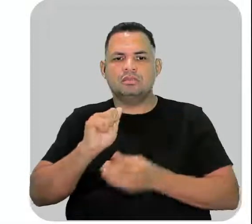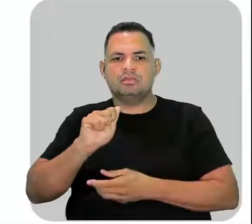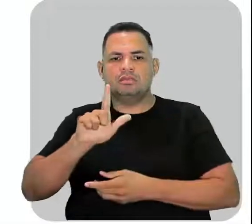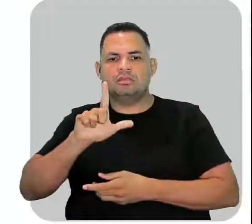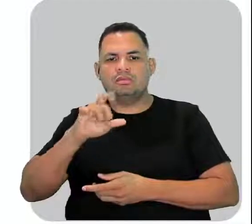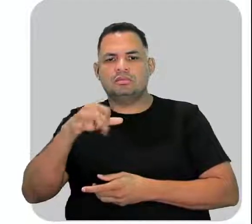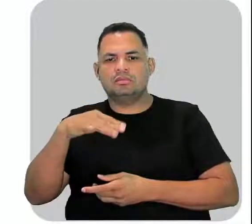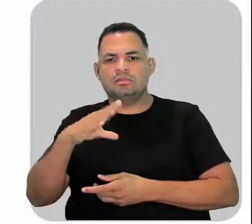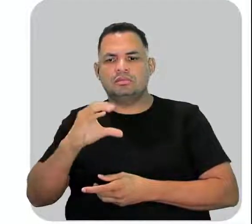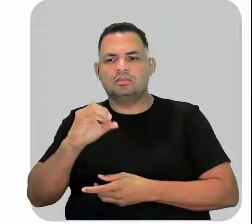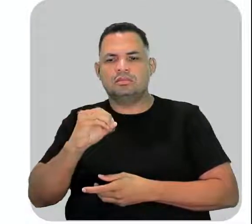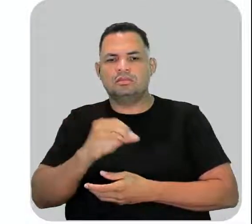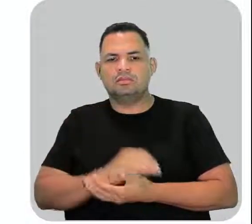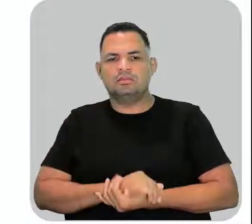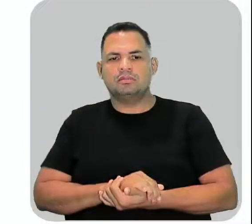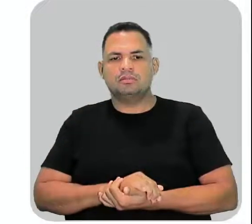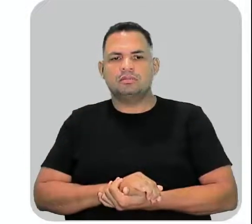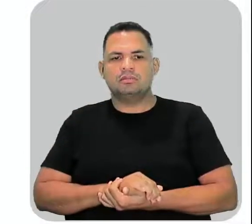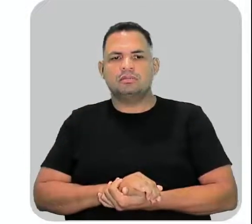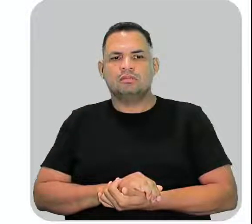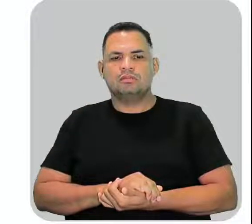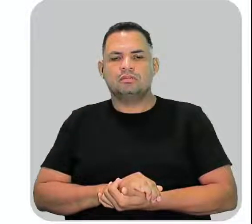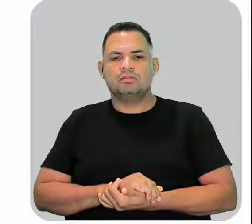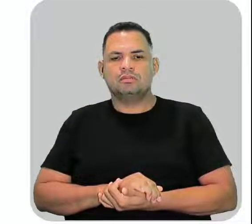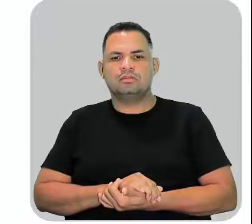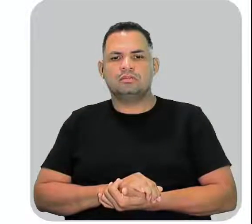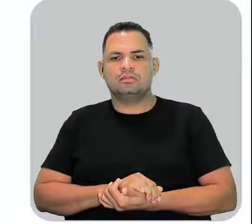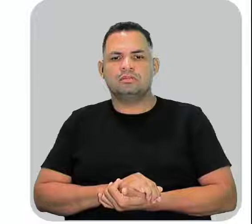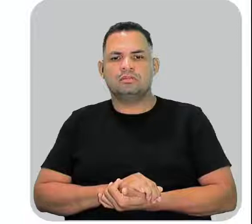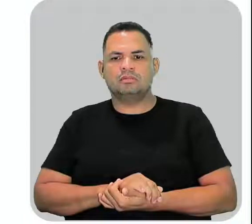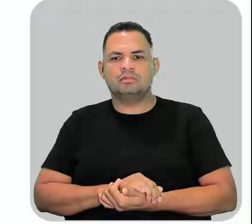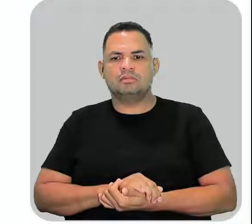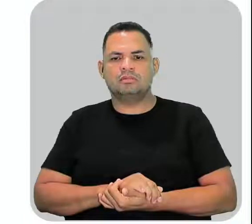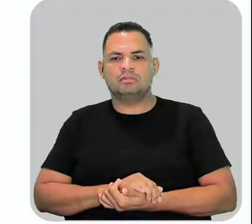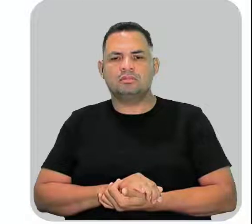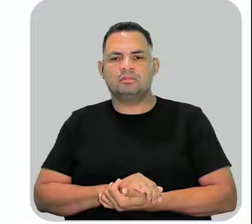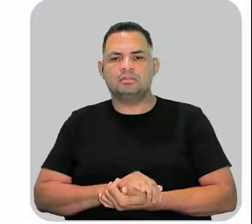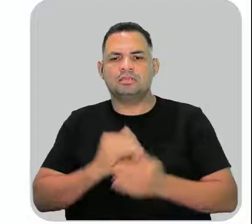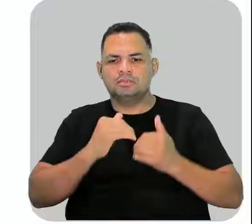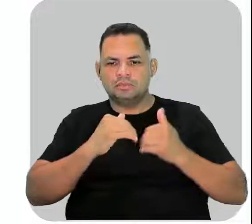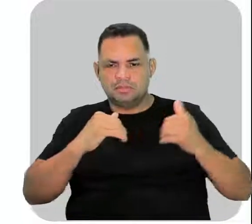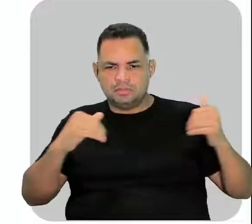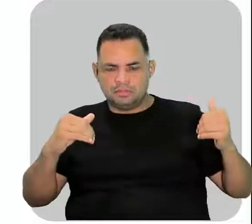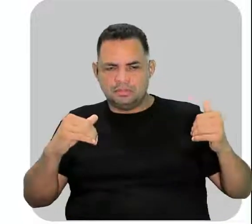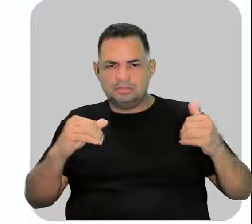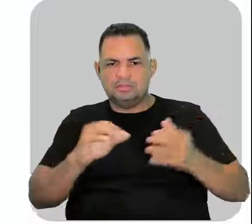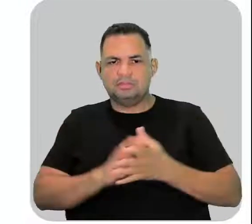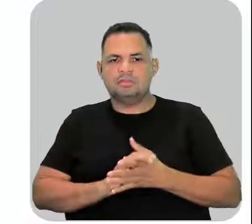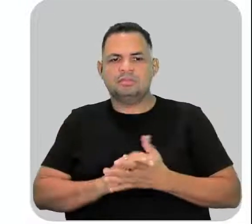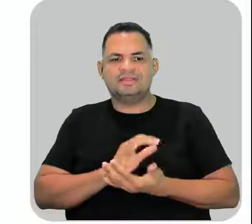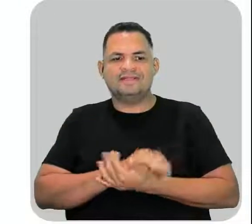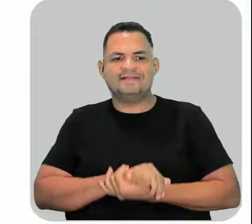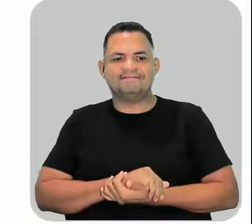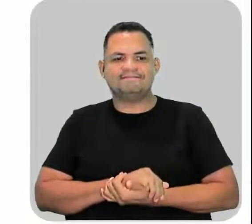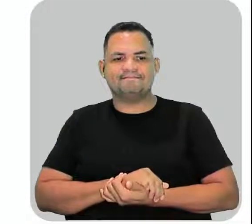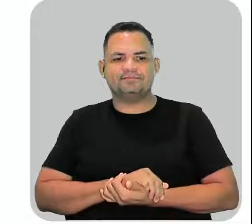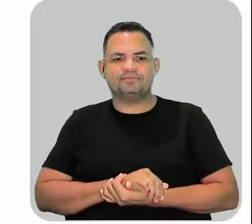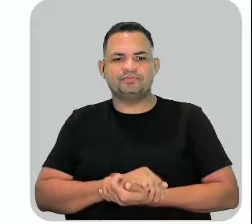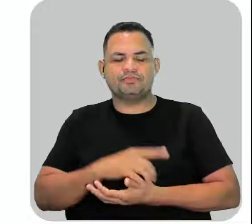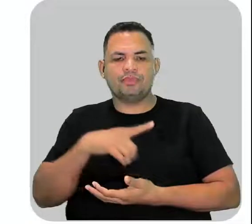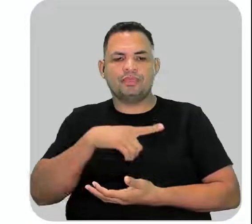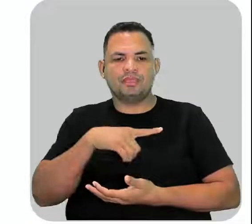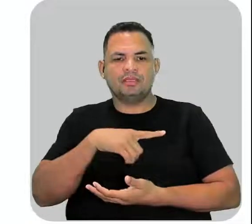produto final. O que vai acontecer? Vai romper a ligação, né? E vai ter